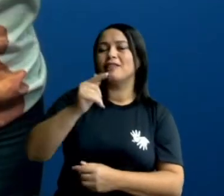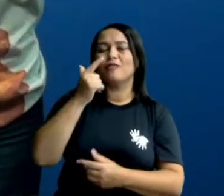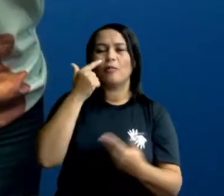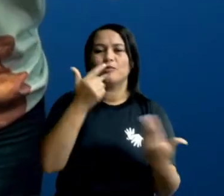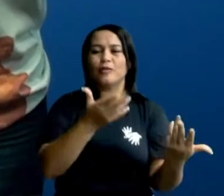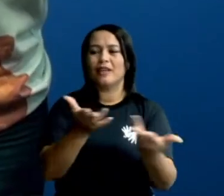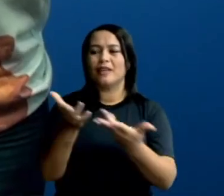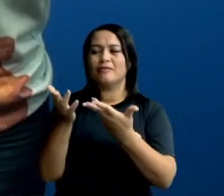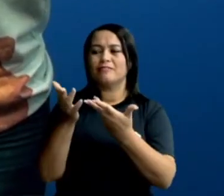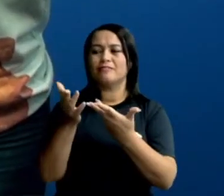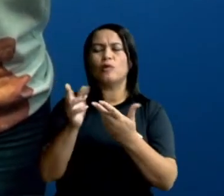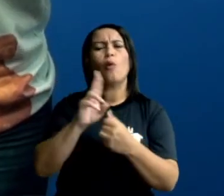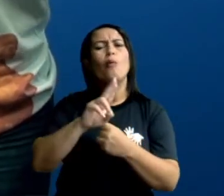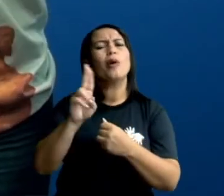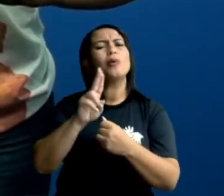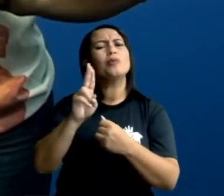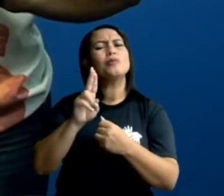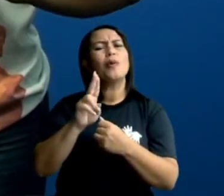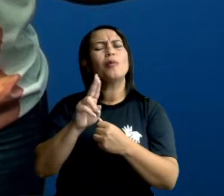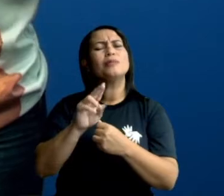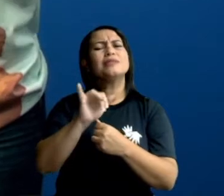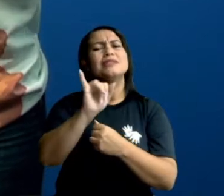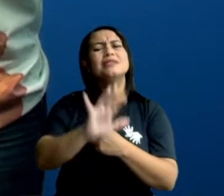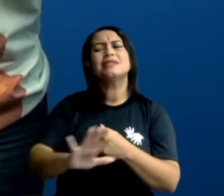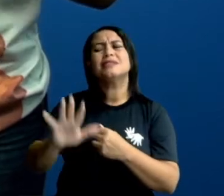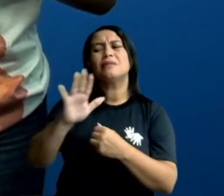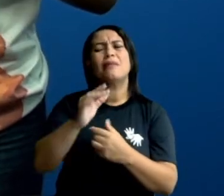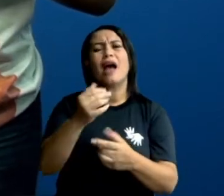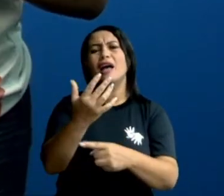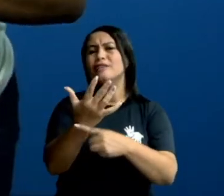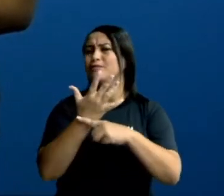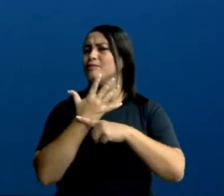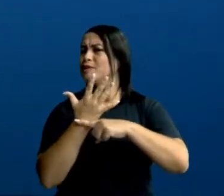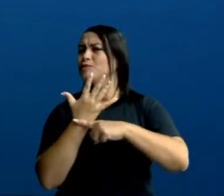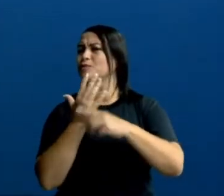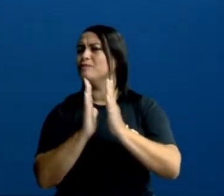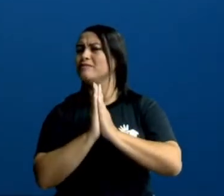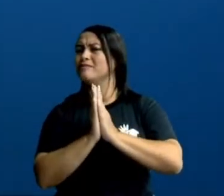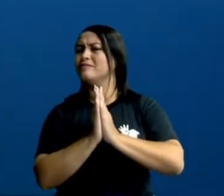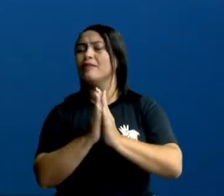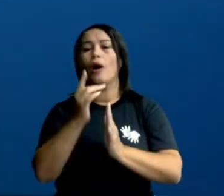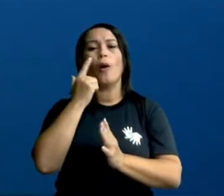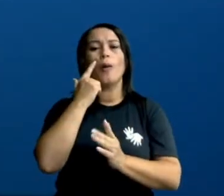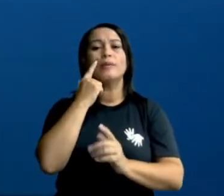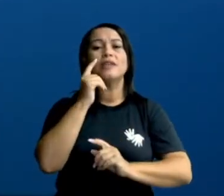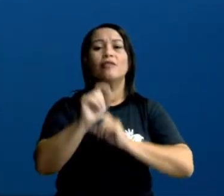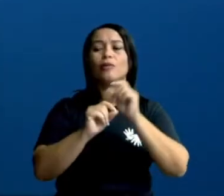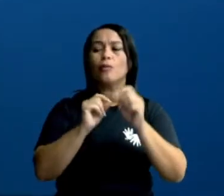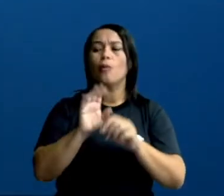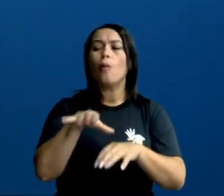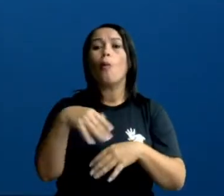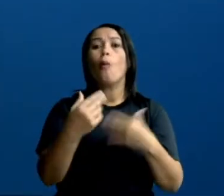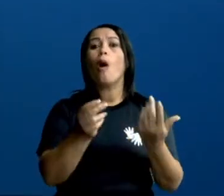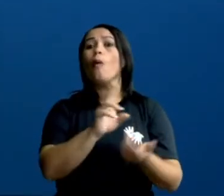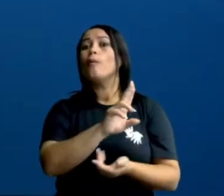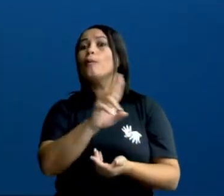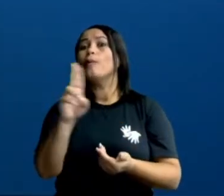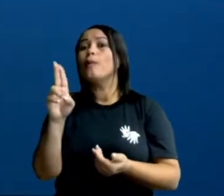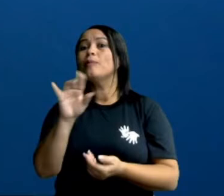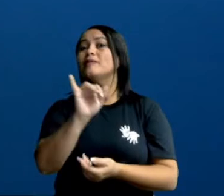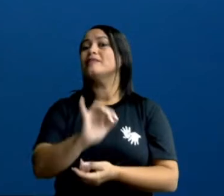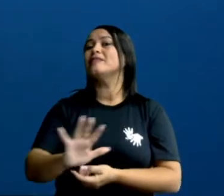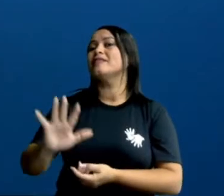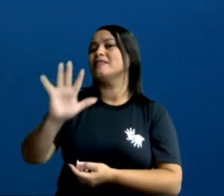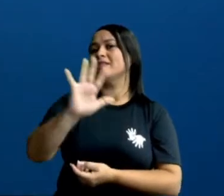geométrica. Como é o nome dela? Ajuda a tia. Olha, qual o nome dessa